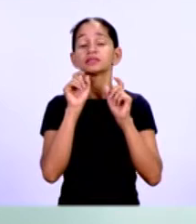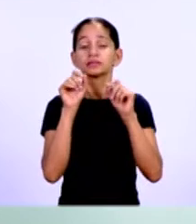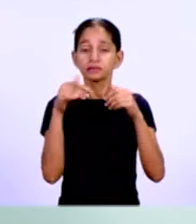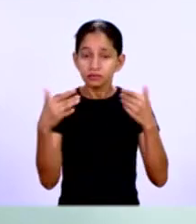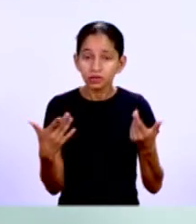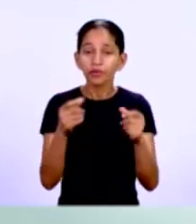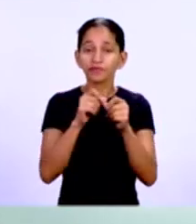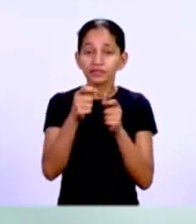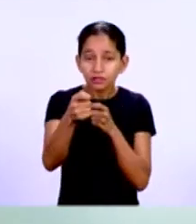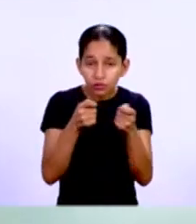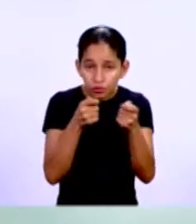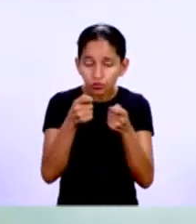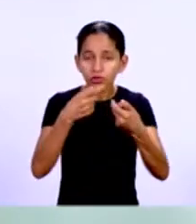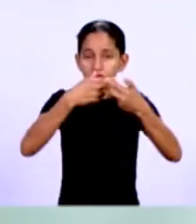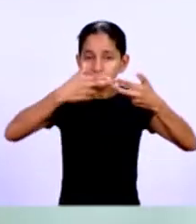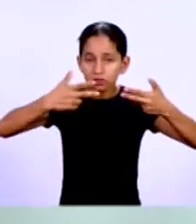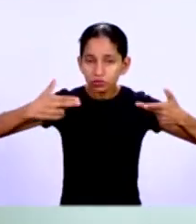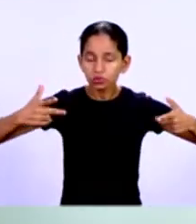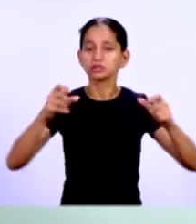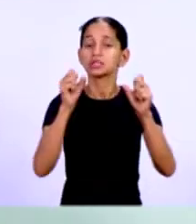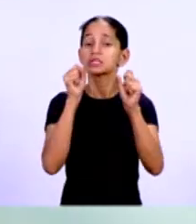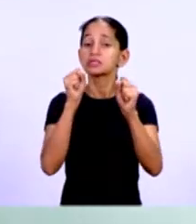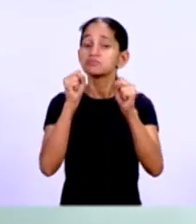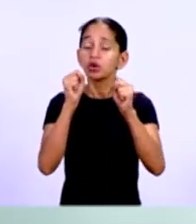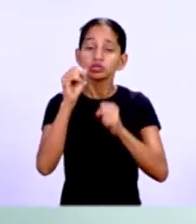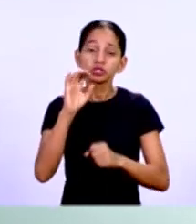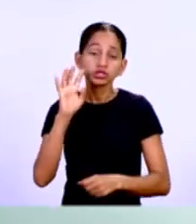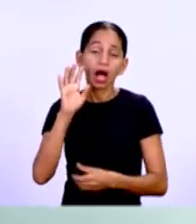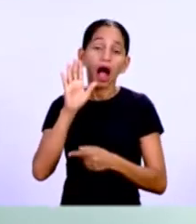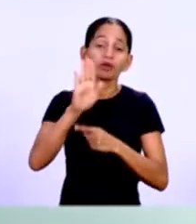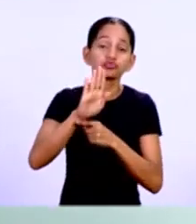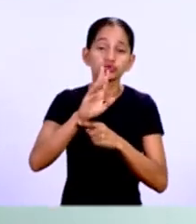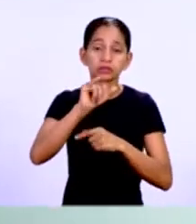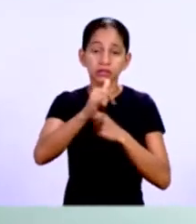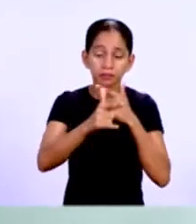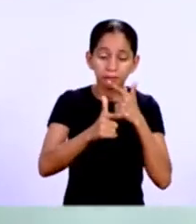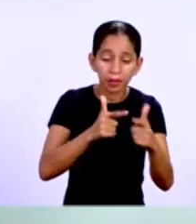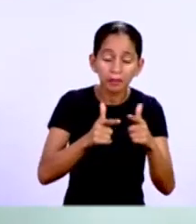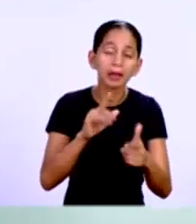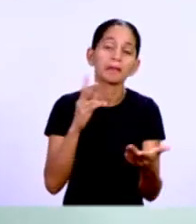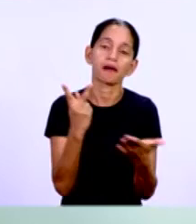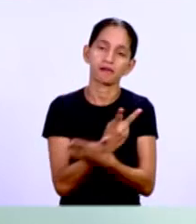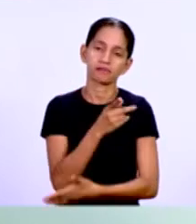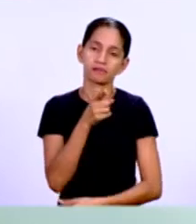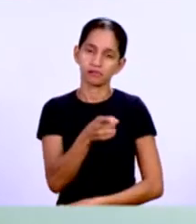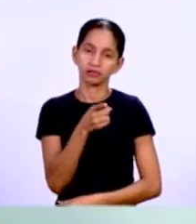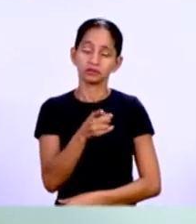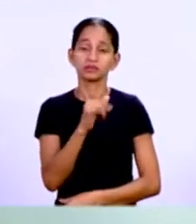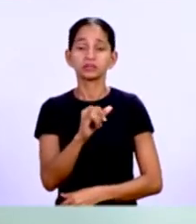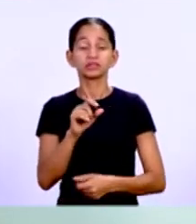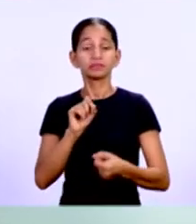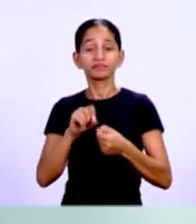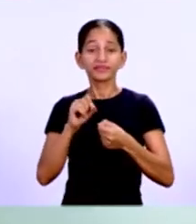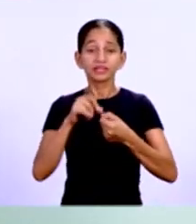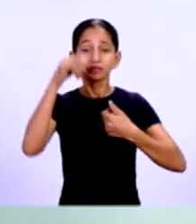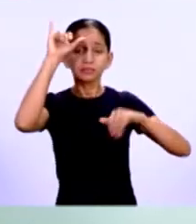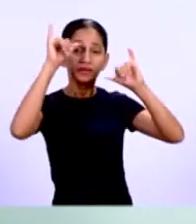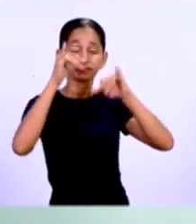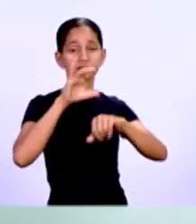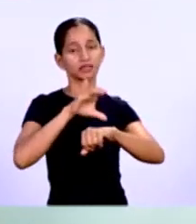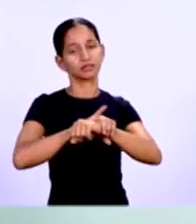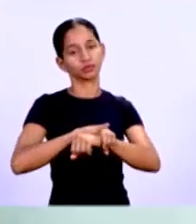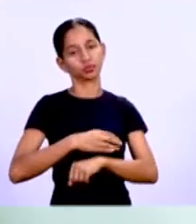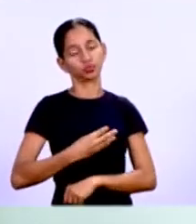controle desses fatores que podem levar ao gatilho e depois o que você vai fazer para se prevenir dessas